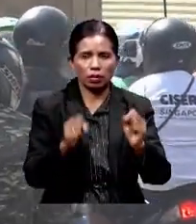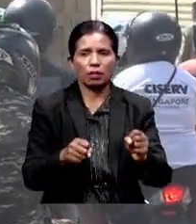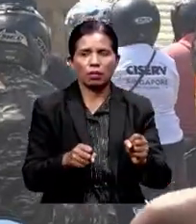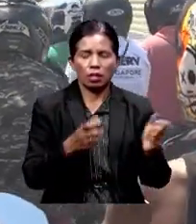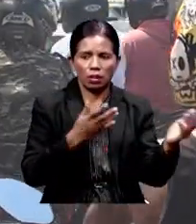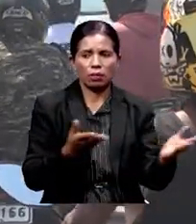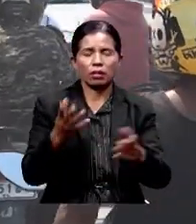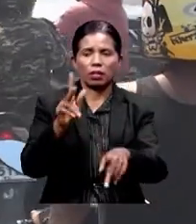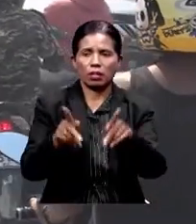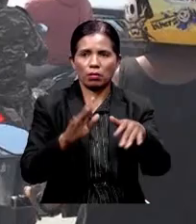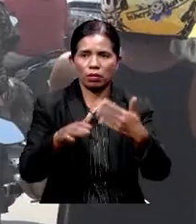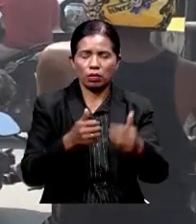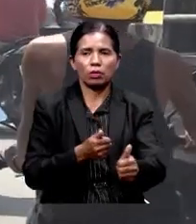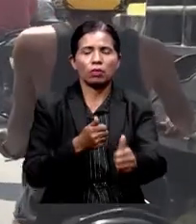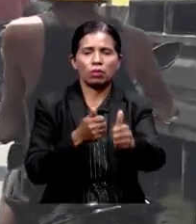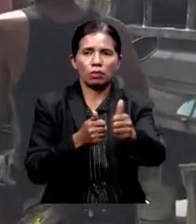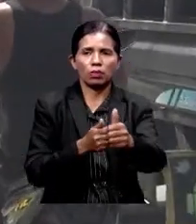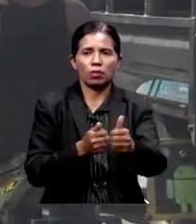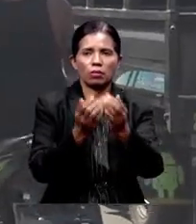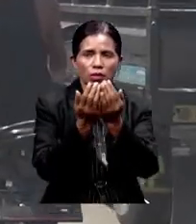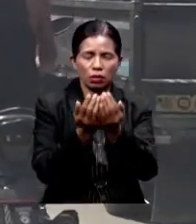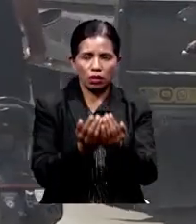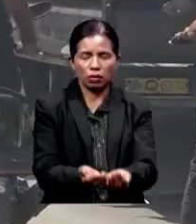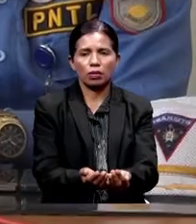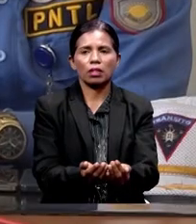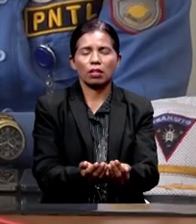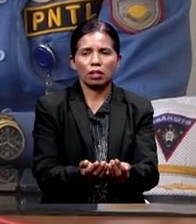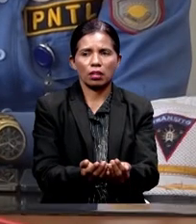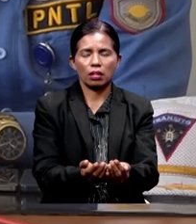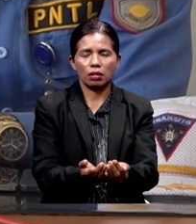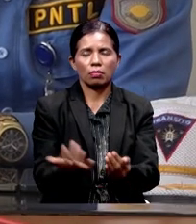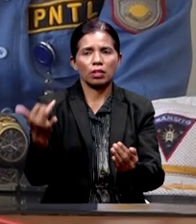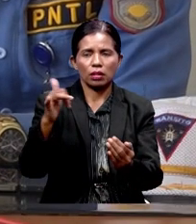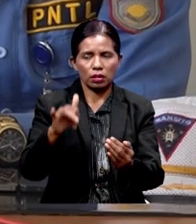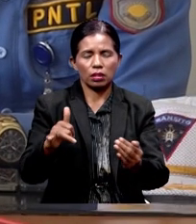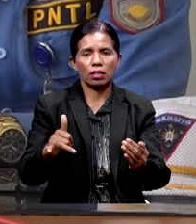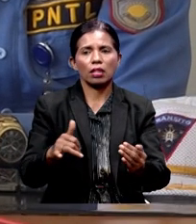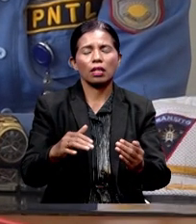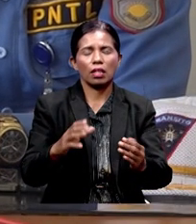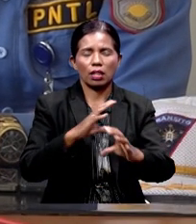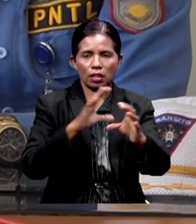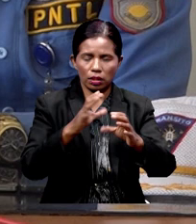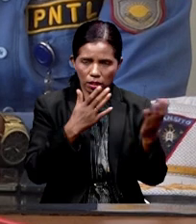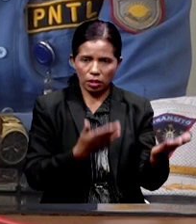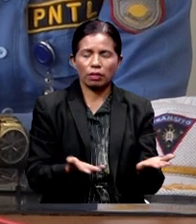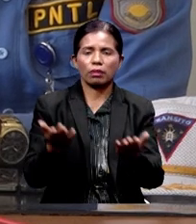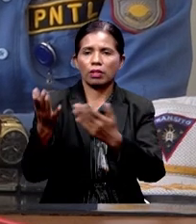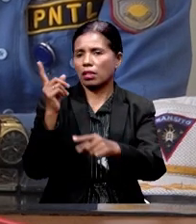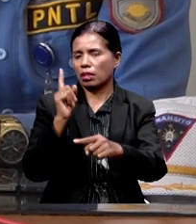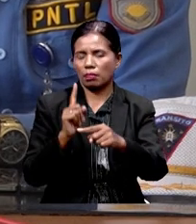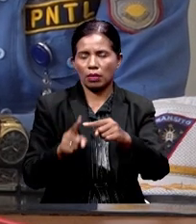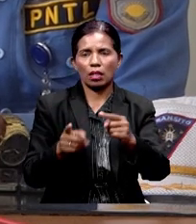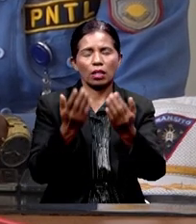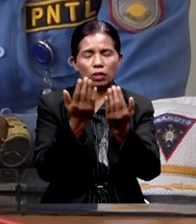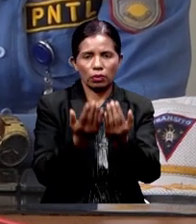tula passageiro, tu ir toda na rana, vem maca. Careta né lori la vele tula